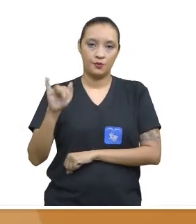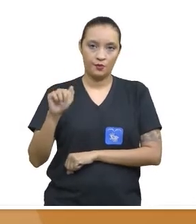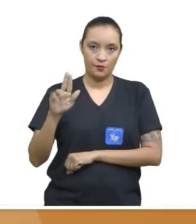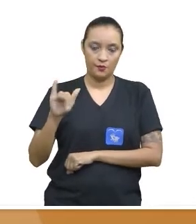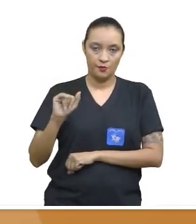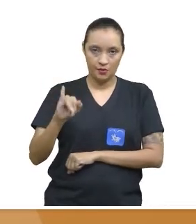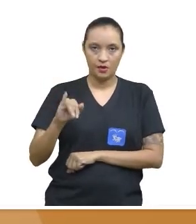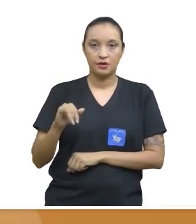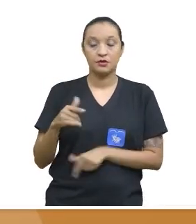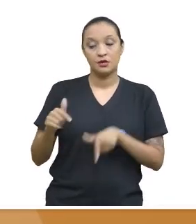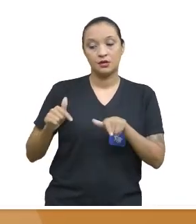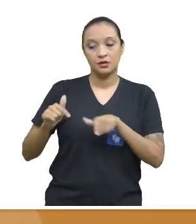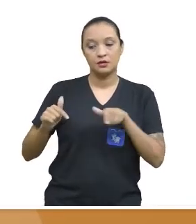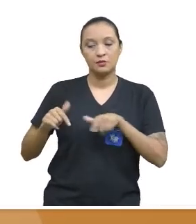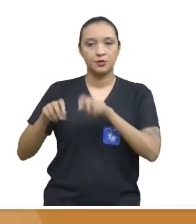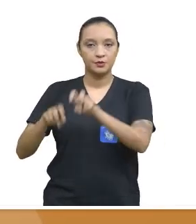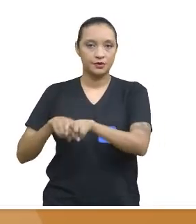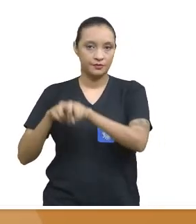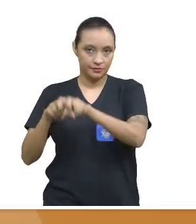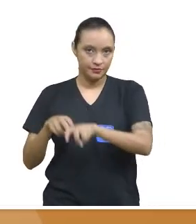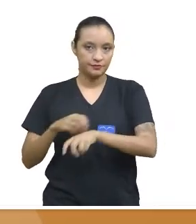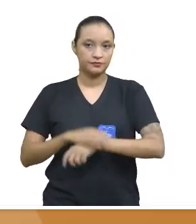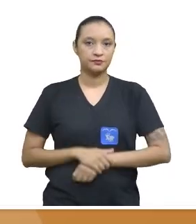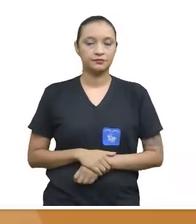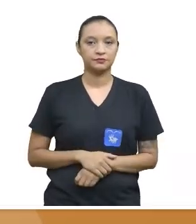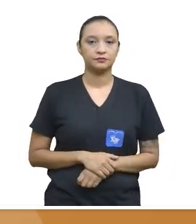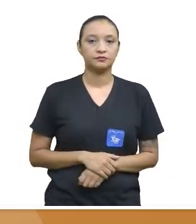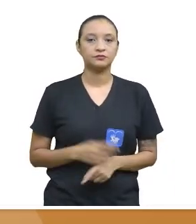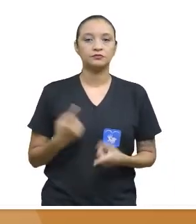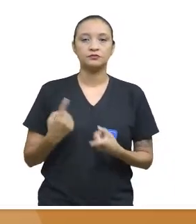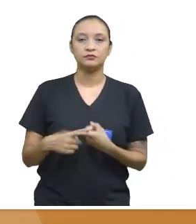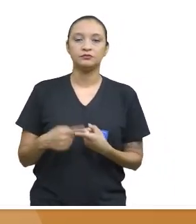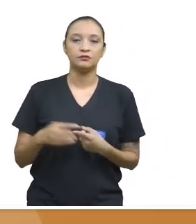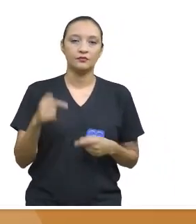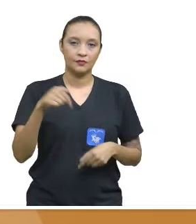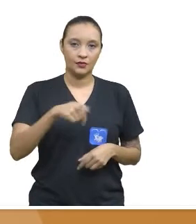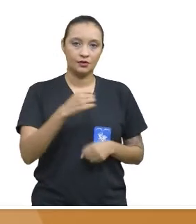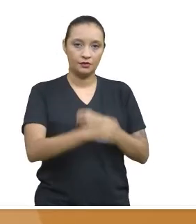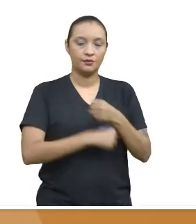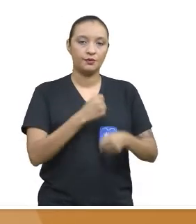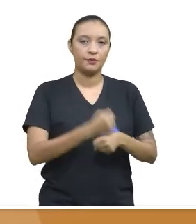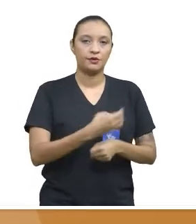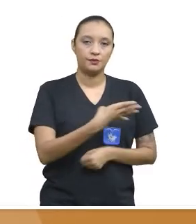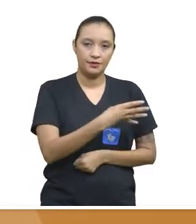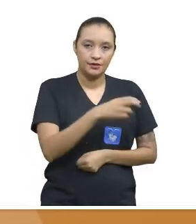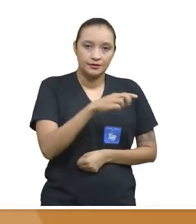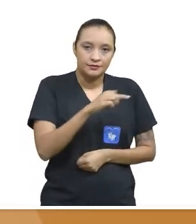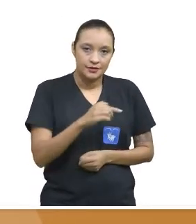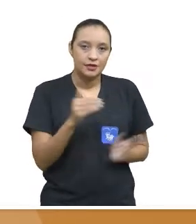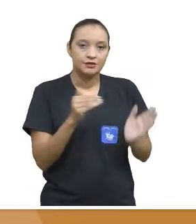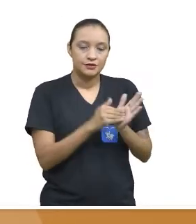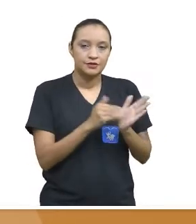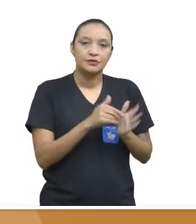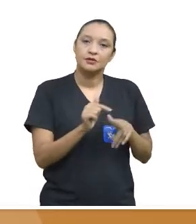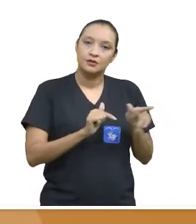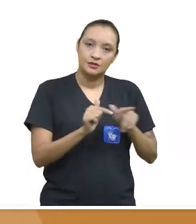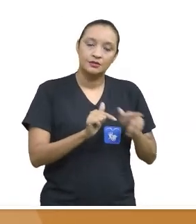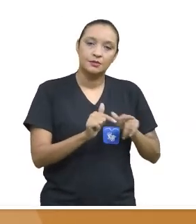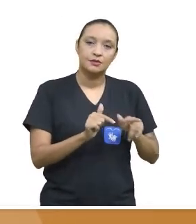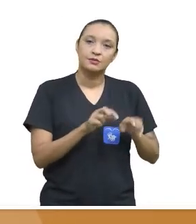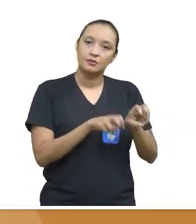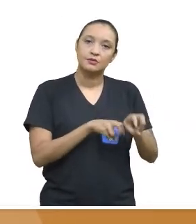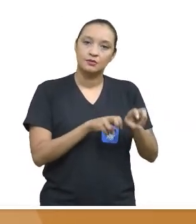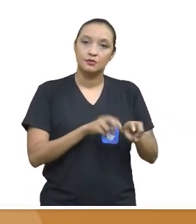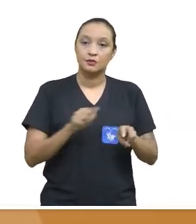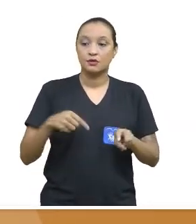agropecuária, função que ele exercia até 47, quando conheceu Getúlio Vargas e começa a sua carreira política,